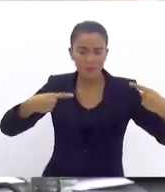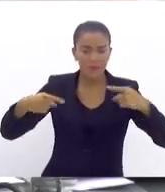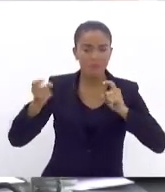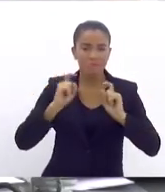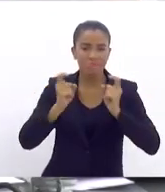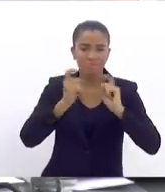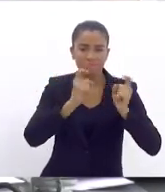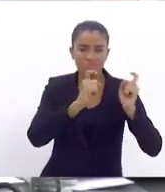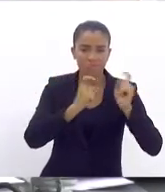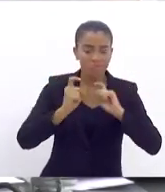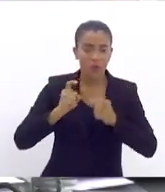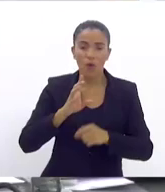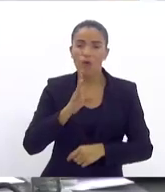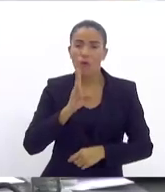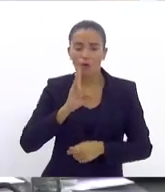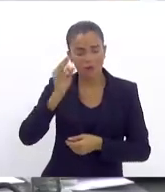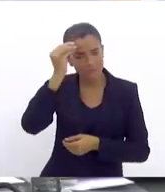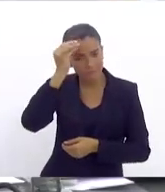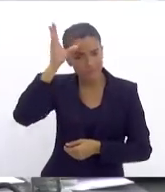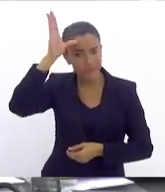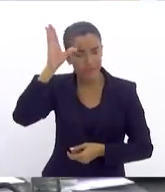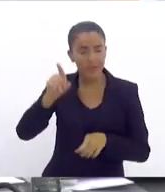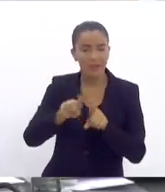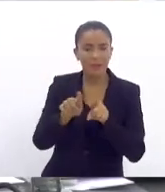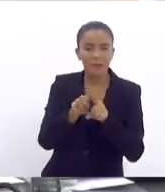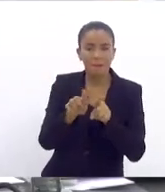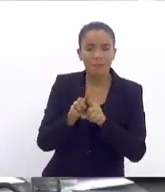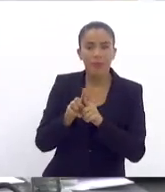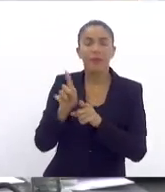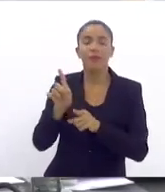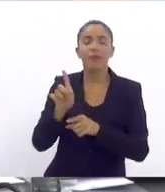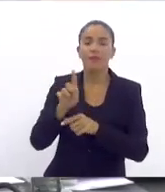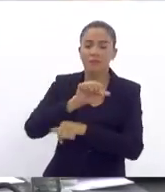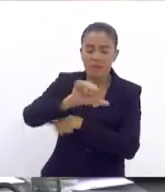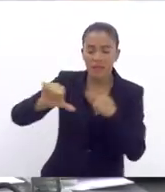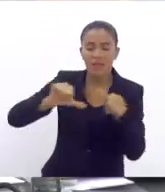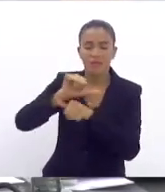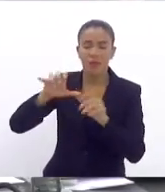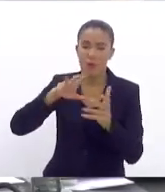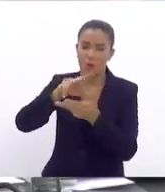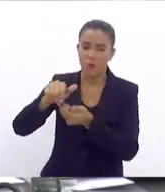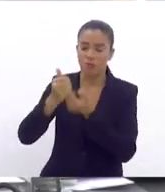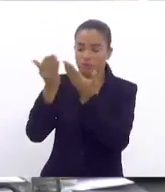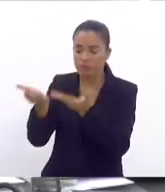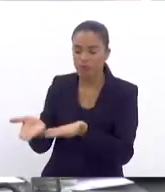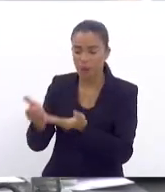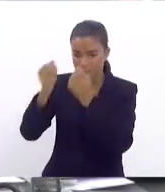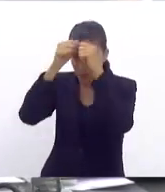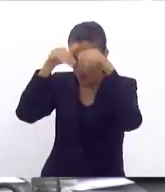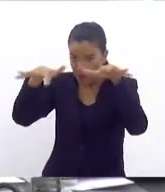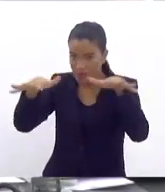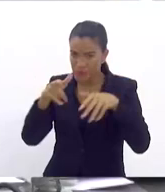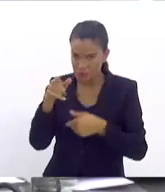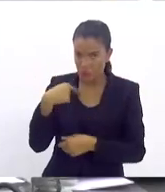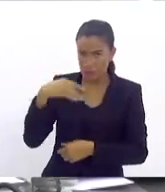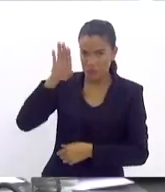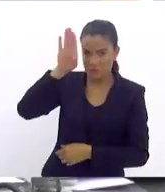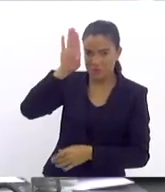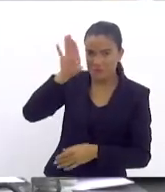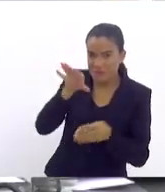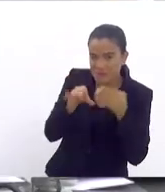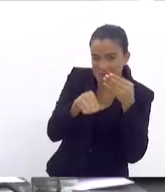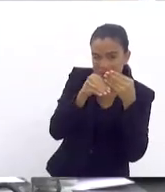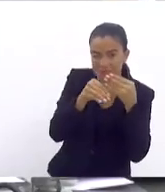dar a capacidade de se adequar a essa realidade e transformar o mundo a um mundo melhor para o autista. Só me dá uma paz, deputada?